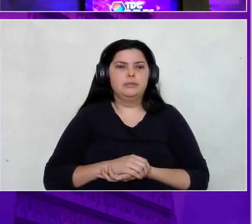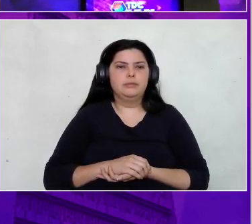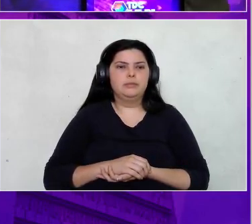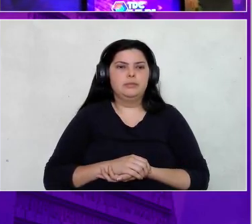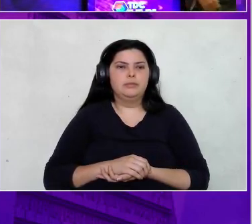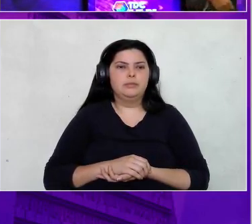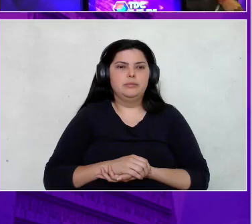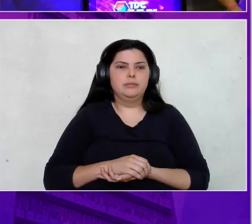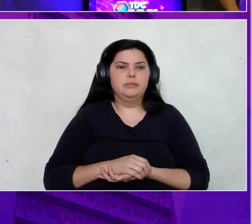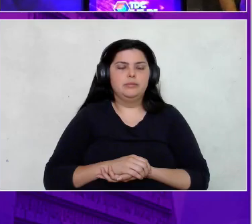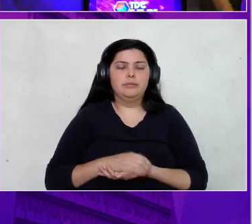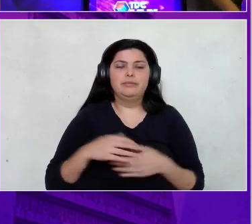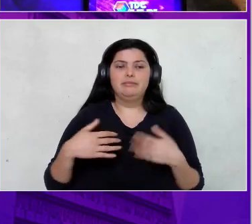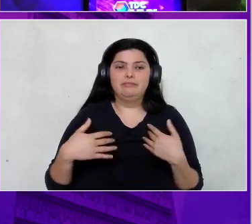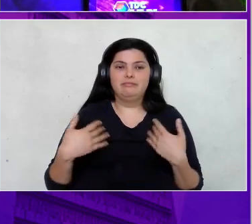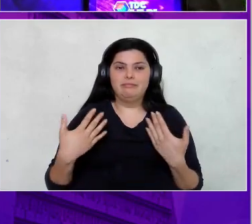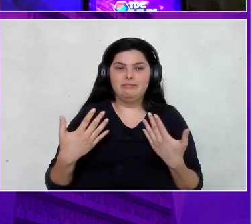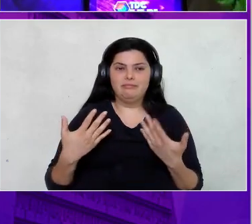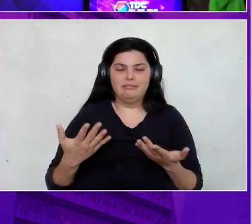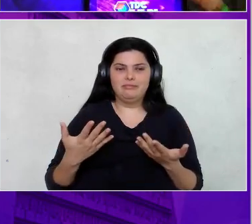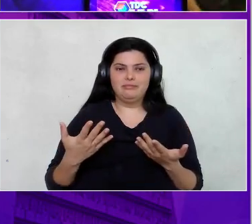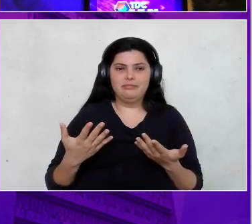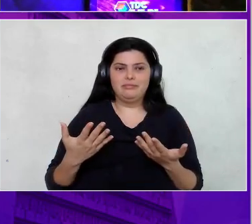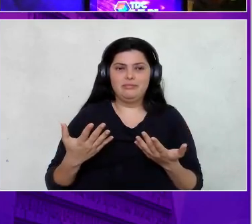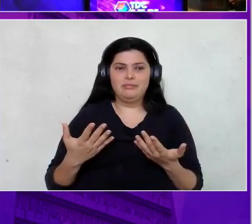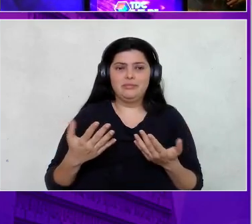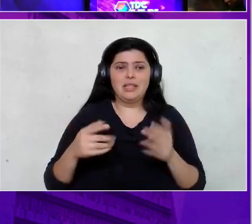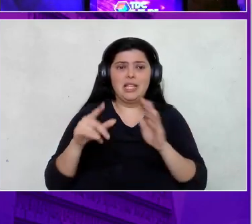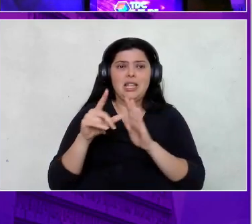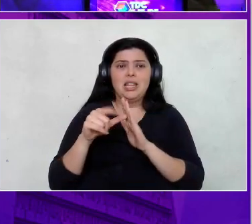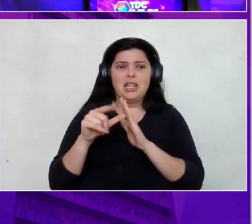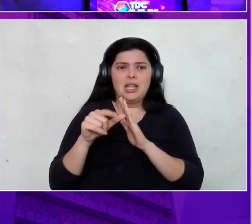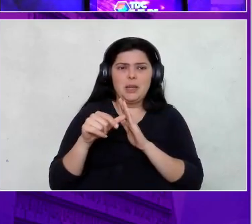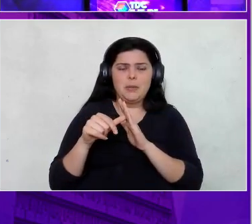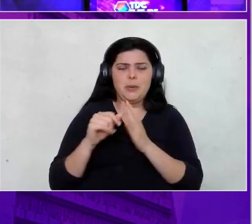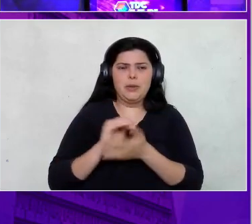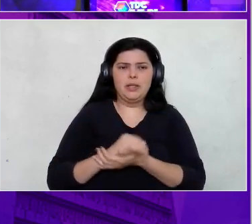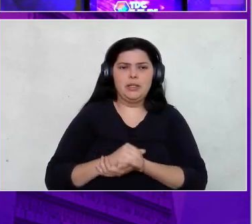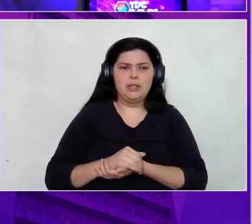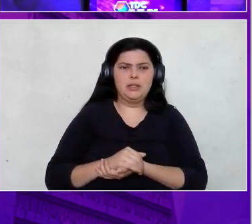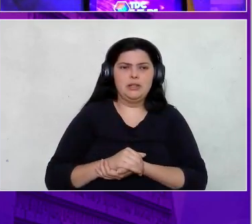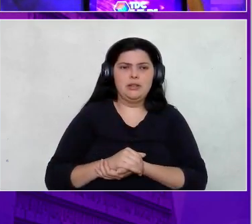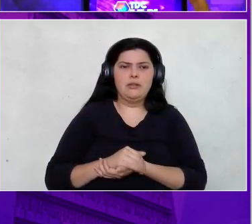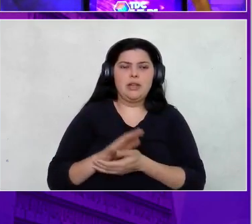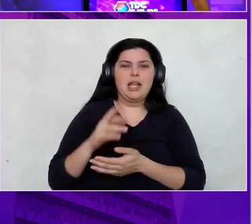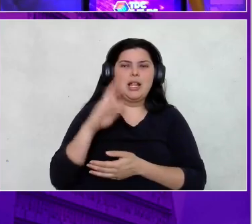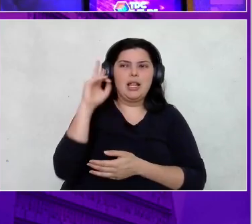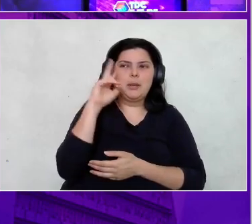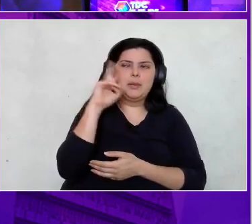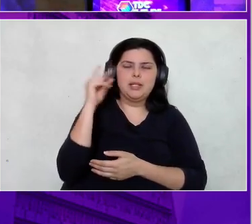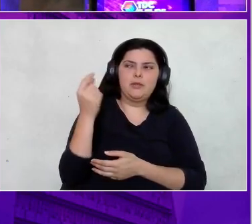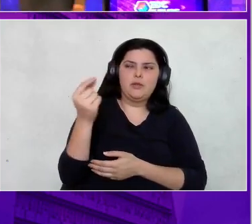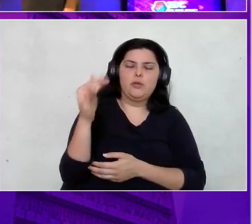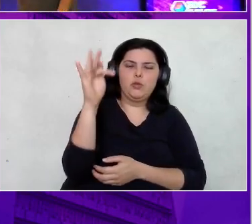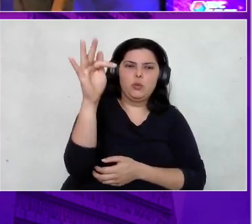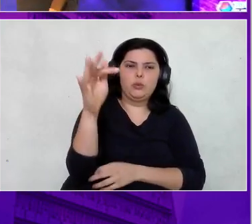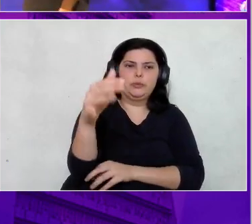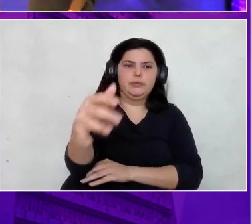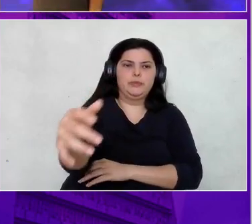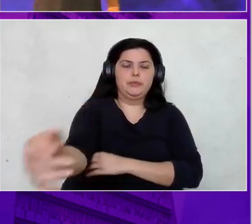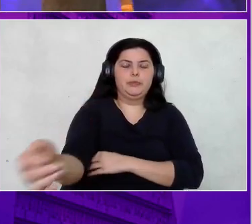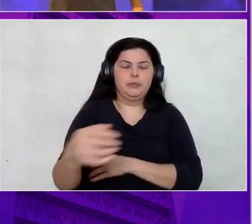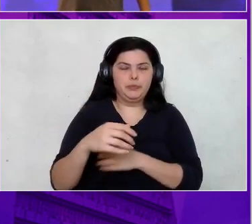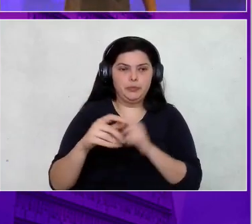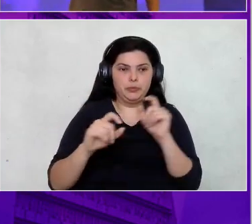Leve. Então, beleza, depois, isso aqui vai ficar aí para recordações. Mas então, agora